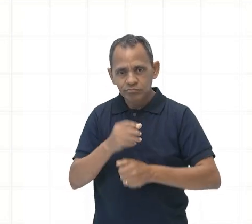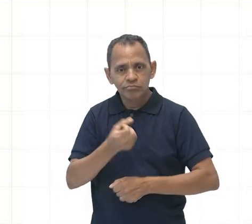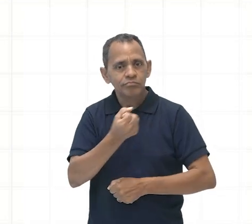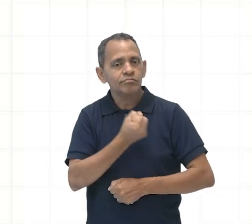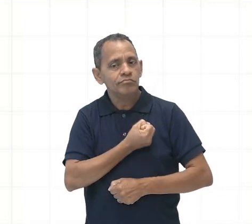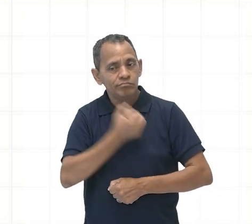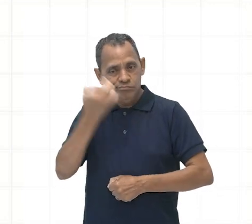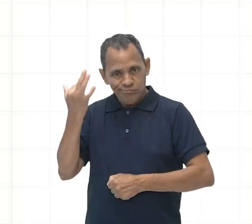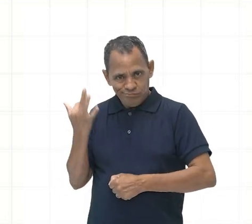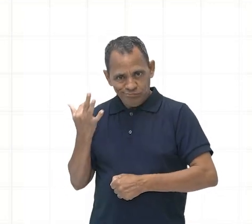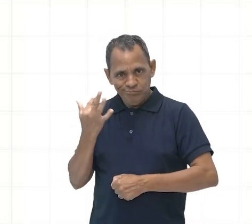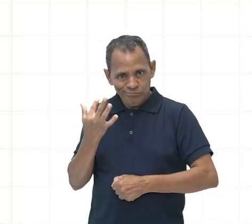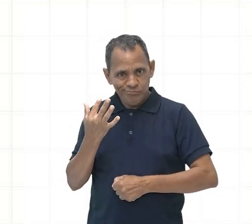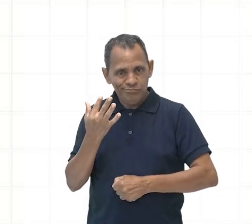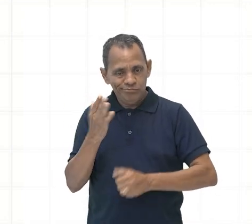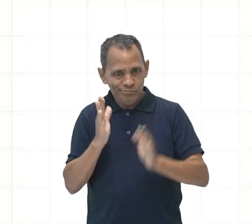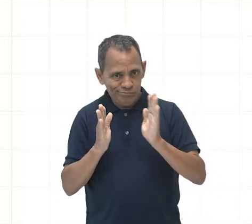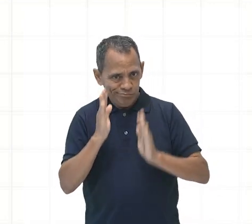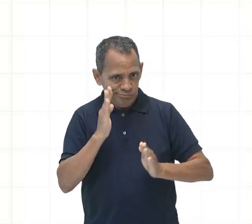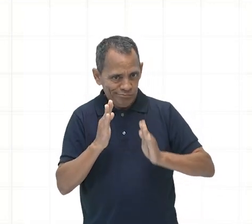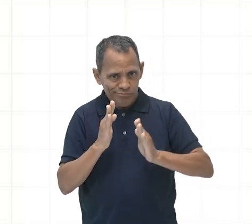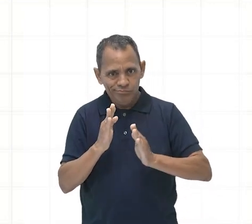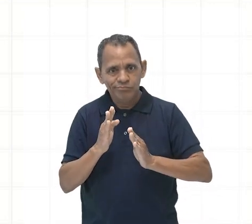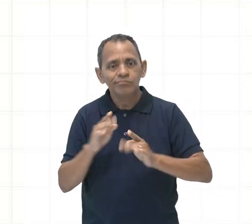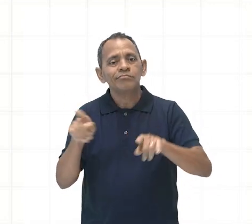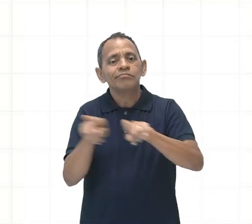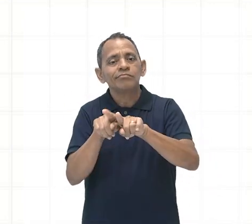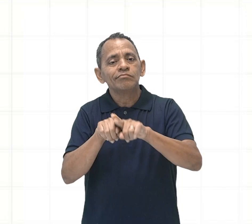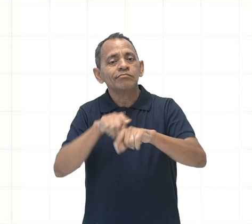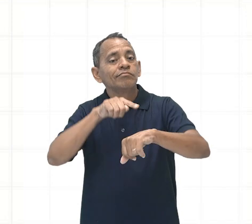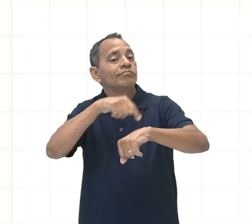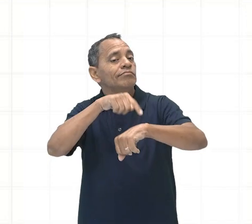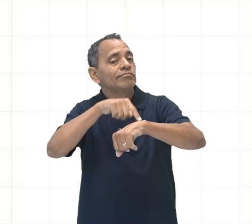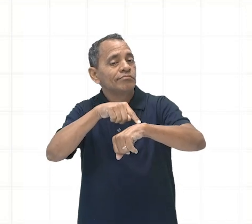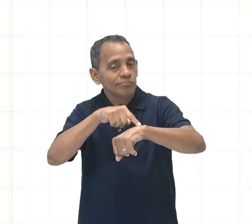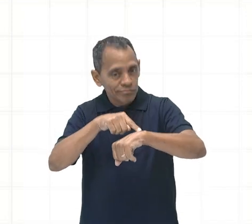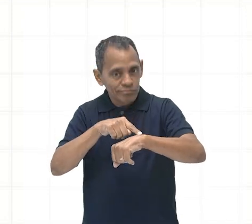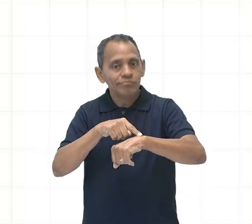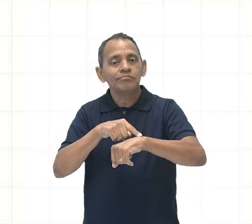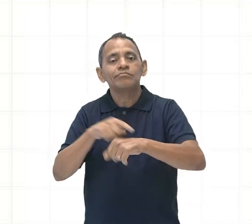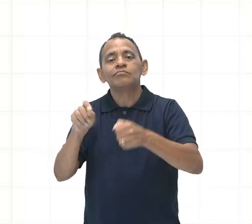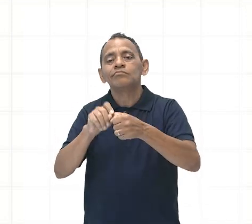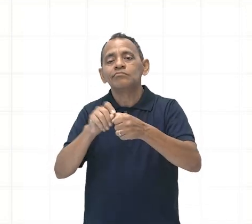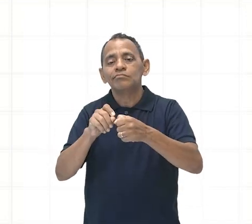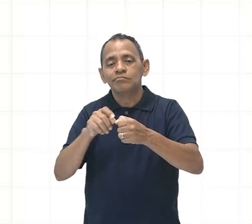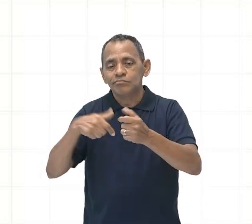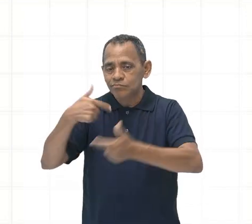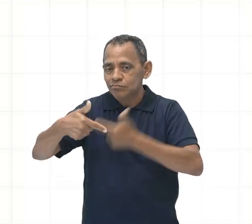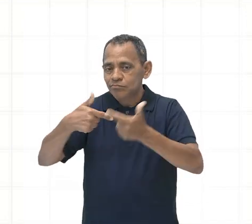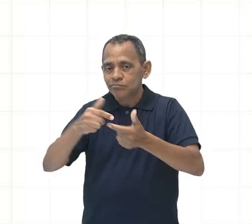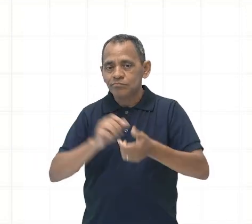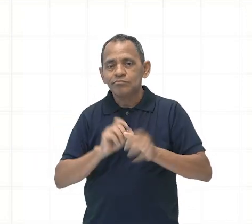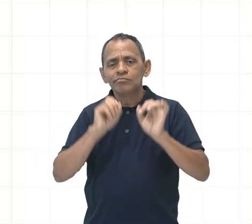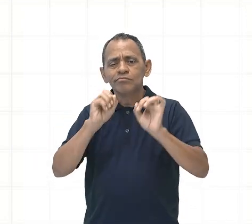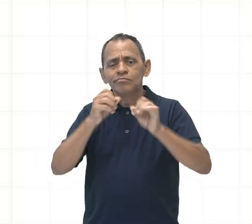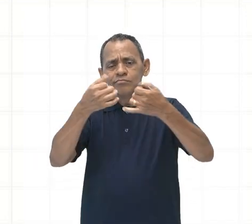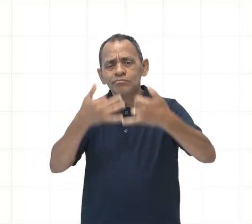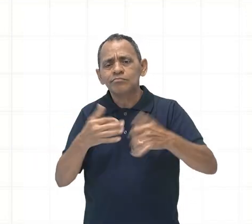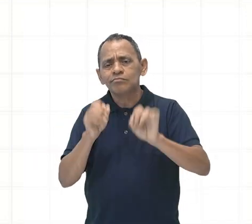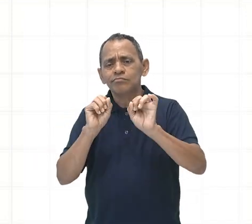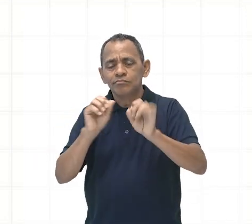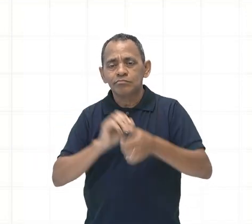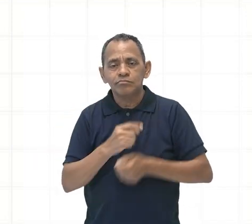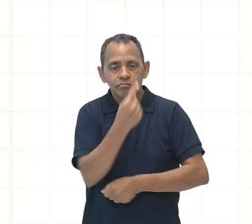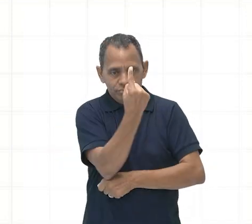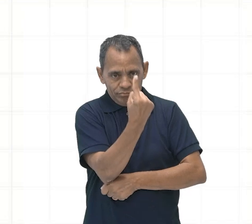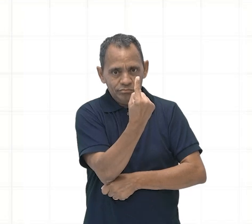robôs e a quantidade de horas que eles irão realizar esse trabalho. O que é que ele diz? Que um